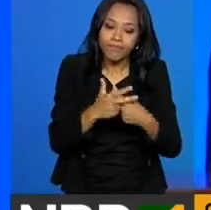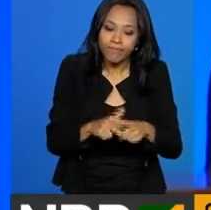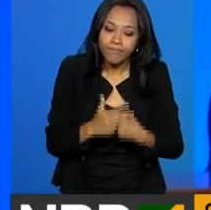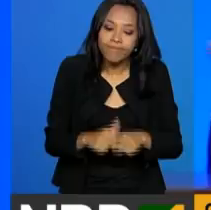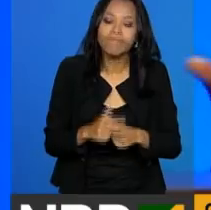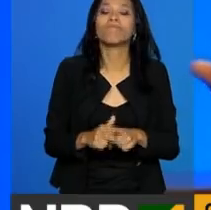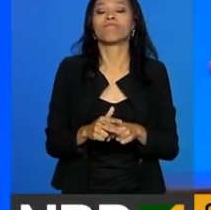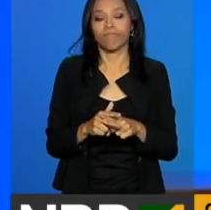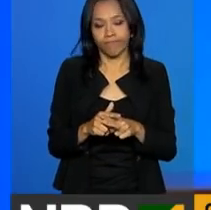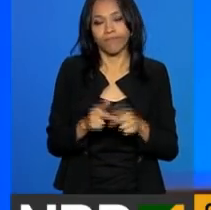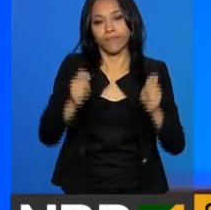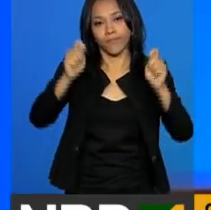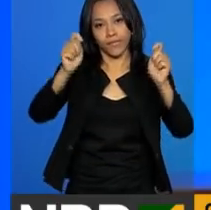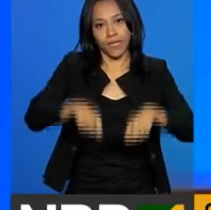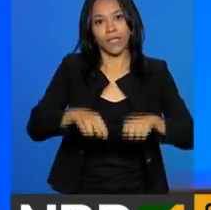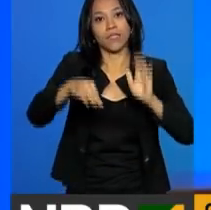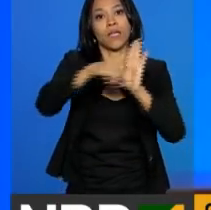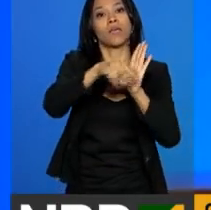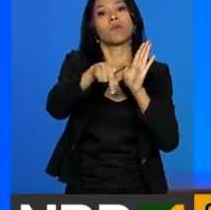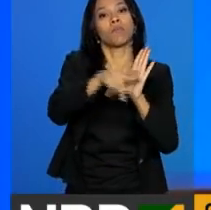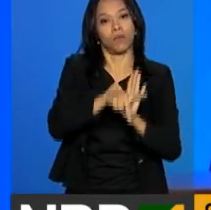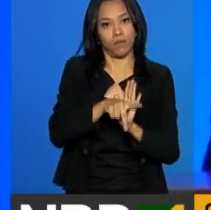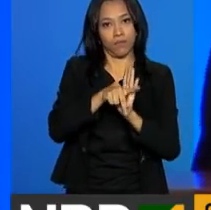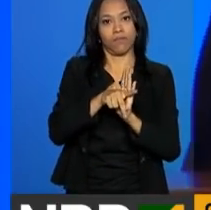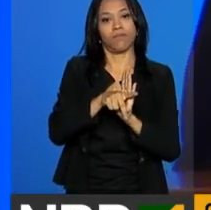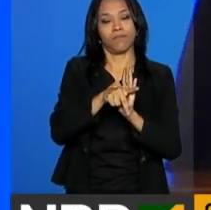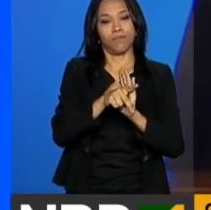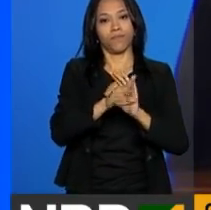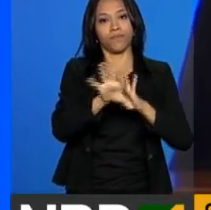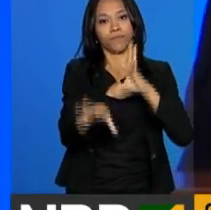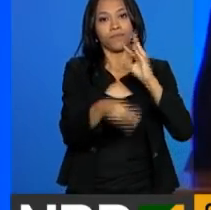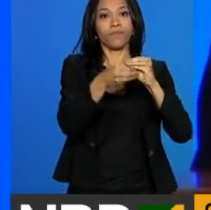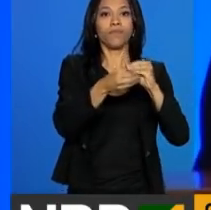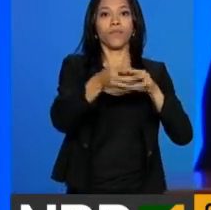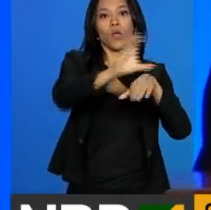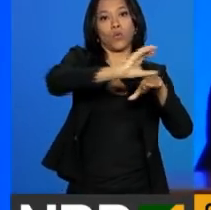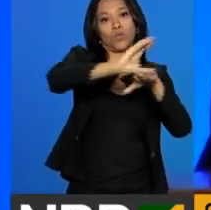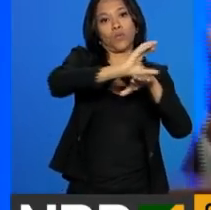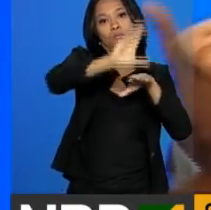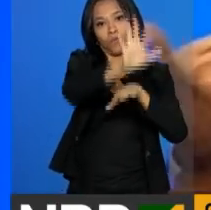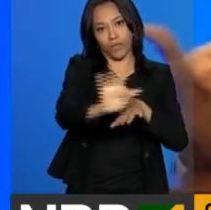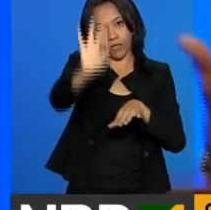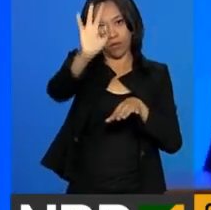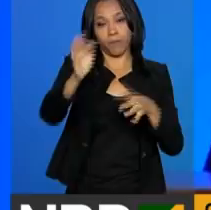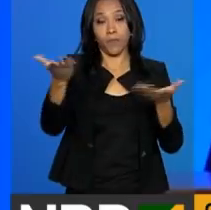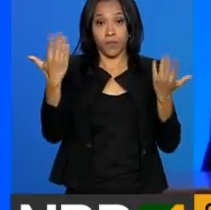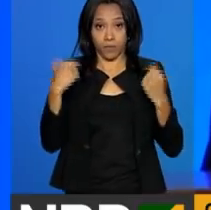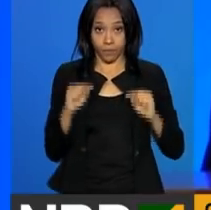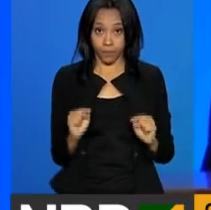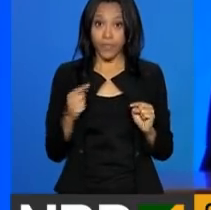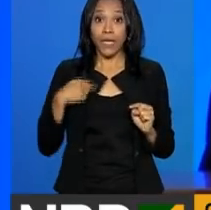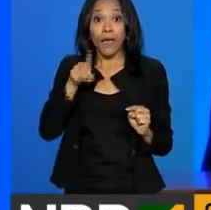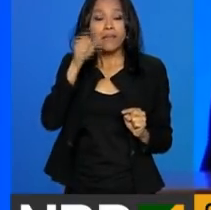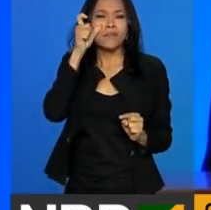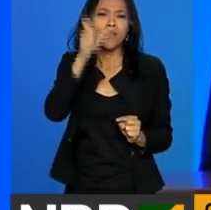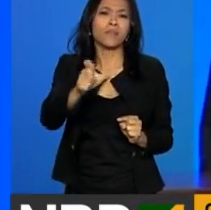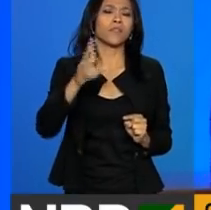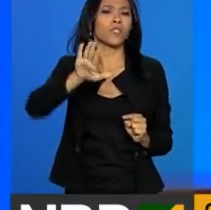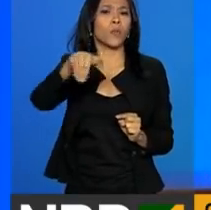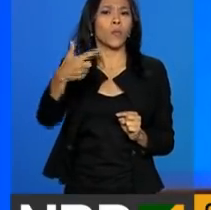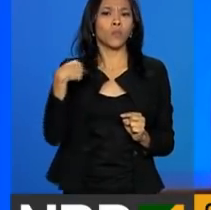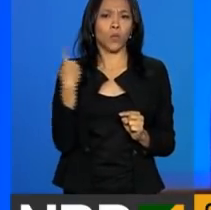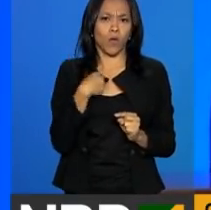revisão desta emenda à constituição a federal e interessante quando nós apanhamos